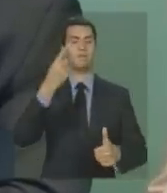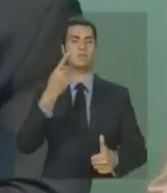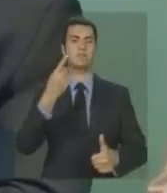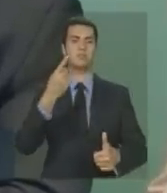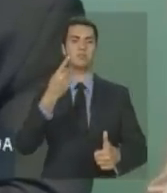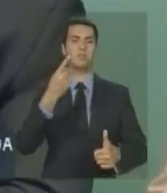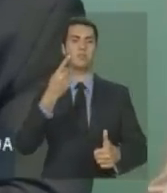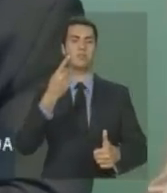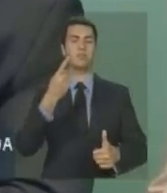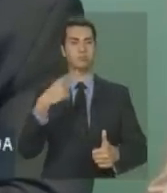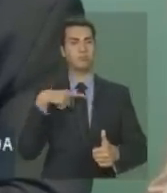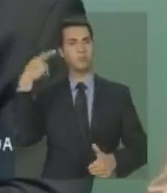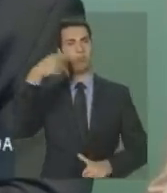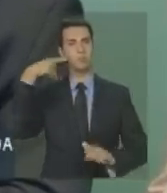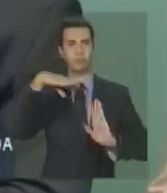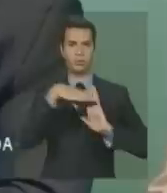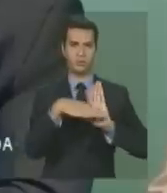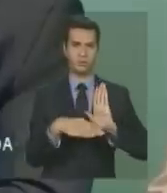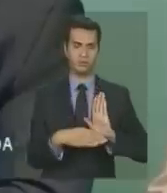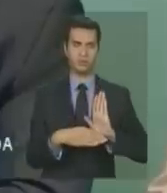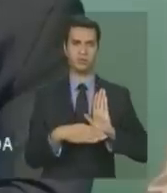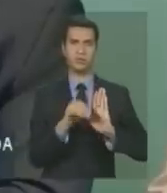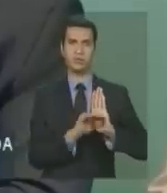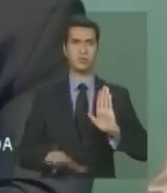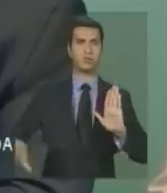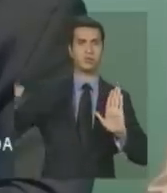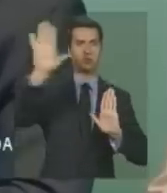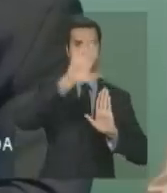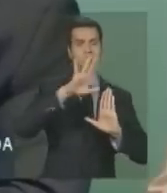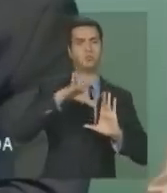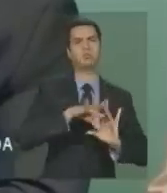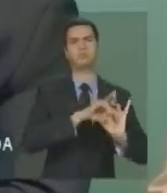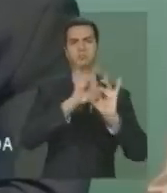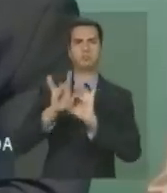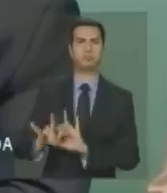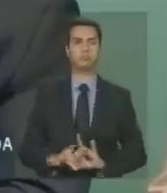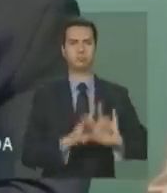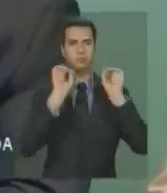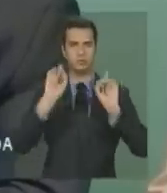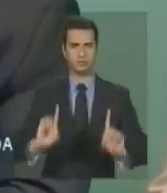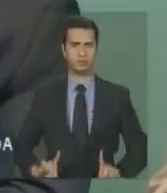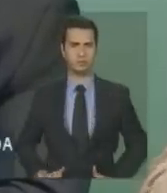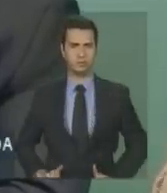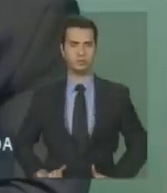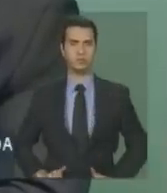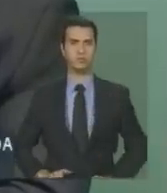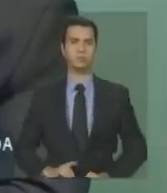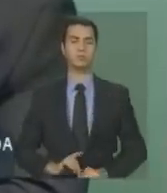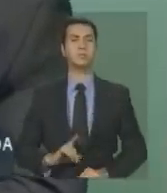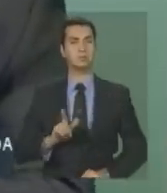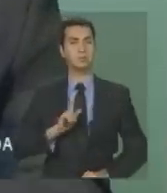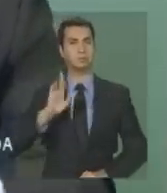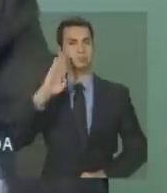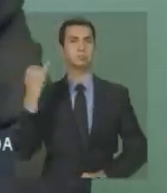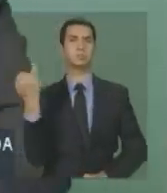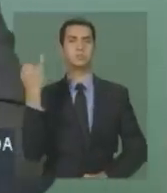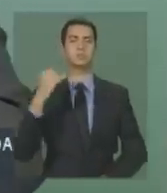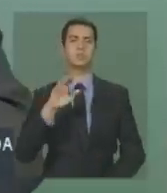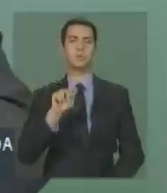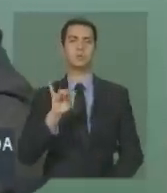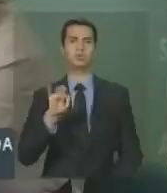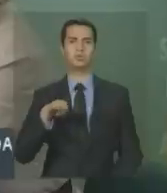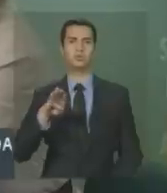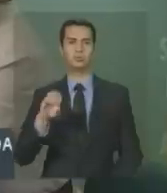inclui para construção de uma rede de pessoas com deficiência com tanta força o tema da das pessoas com autismo queria destacar dois